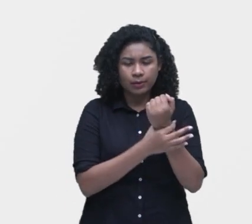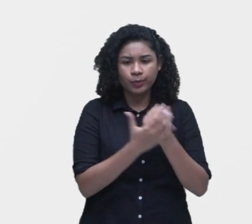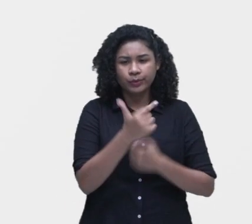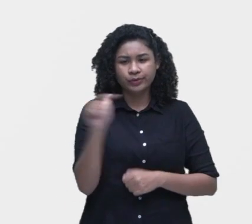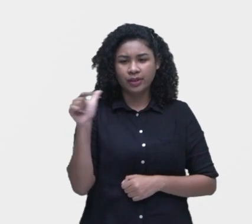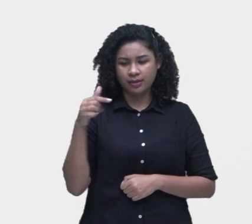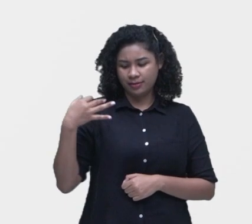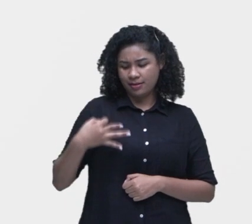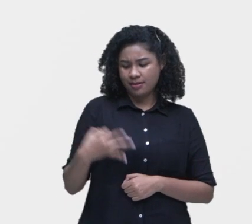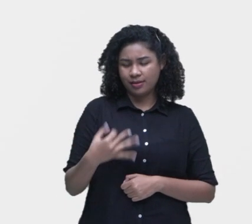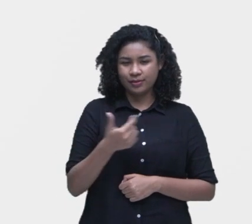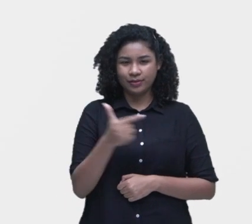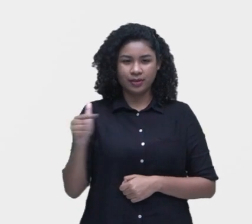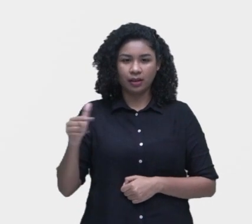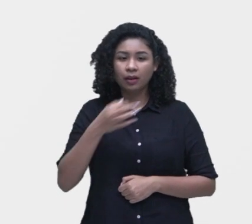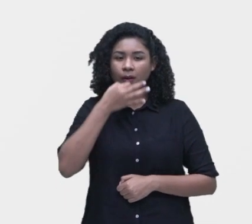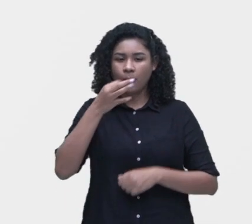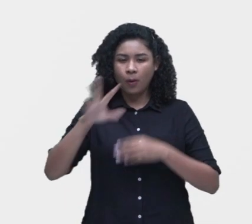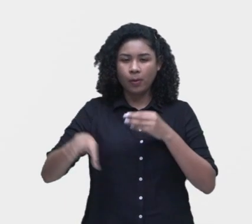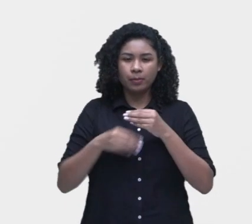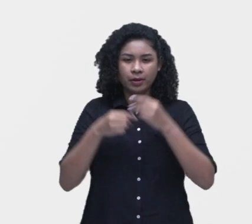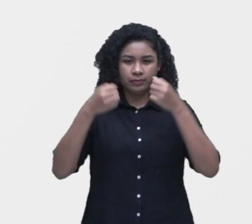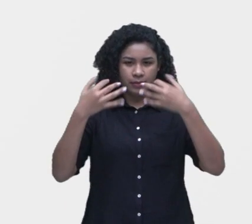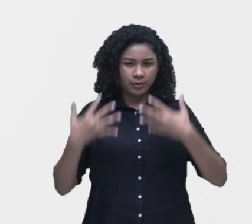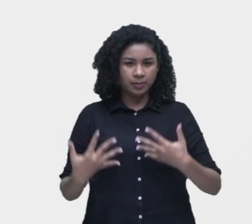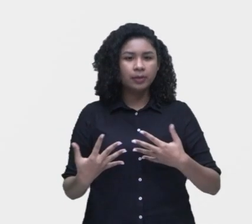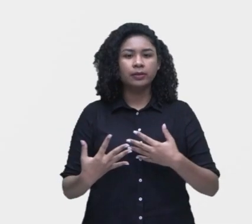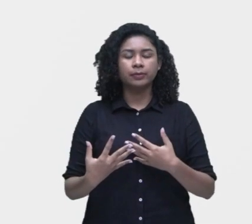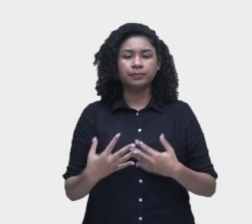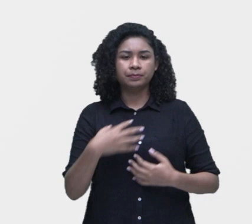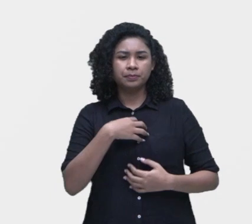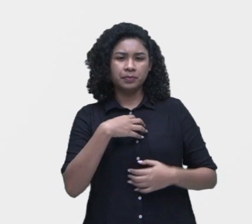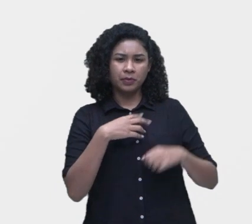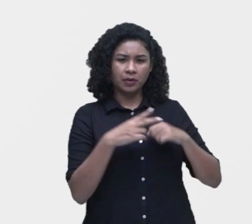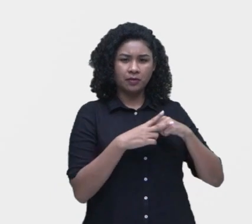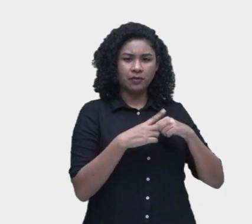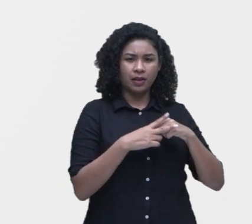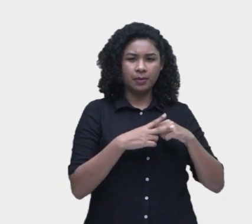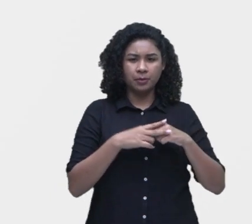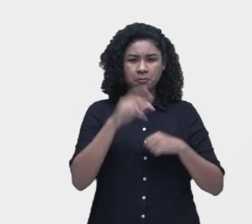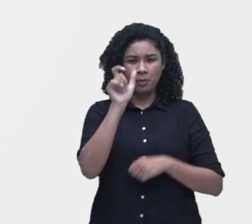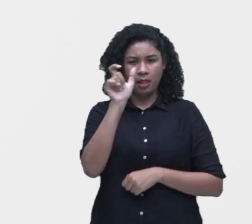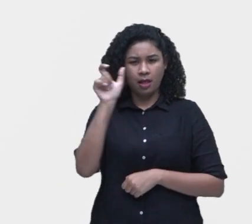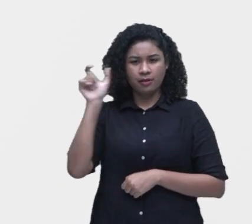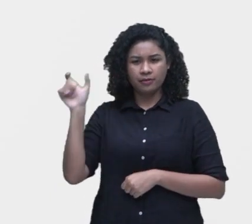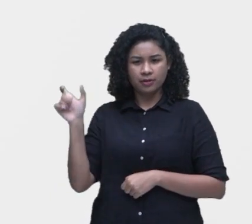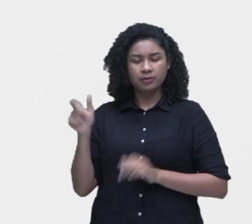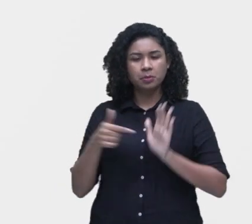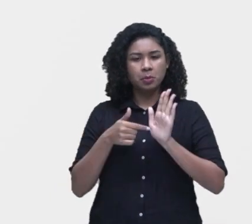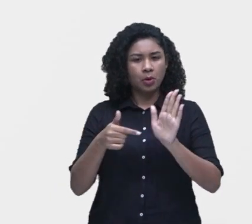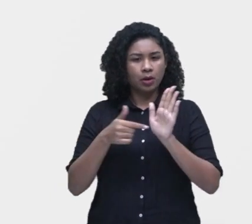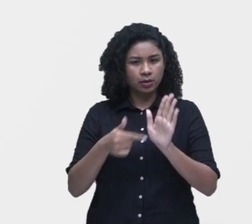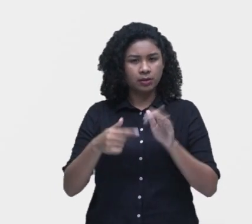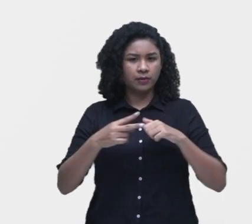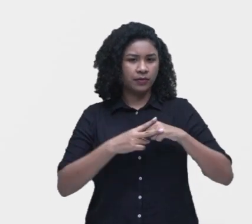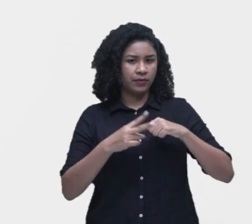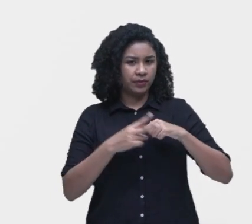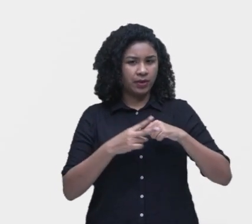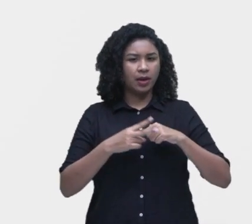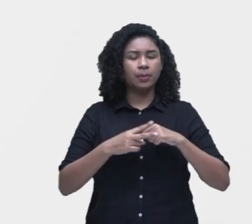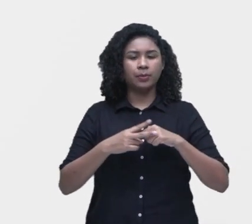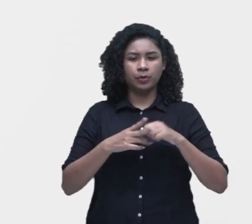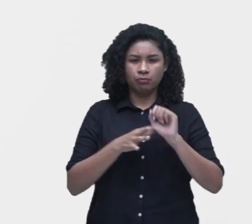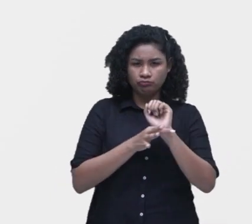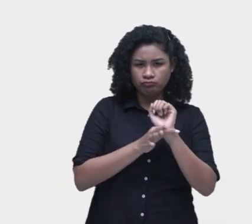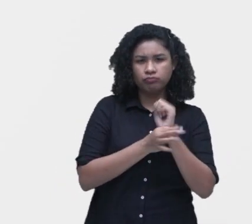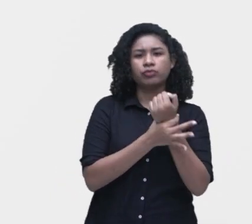nos comentários, nas formas verbais, acabou, apagou, sumiu, esfriou, temos o modo indicativo, que